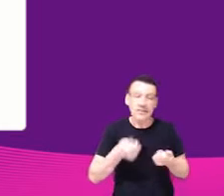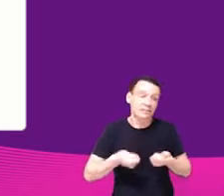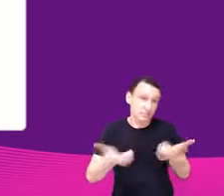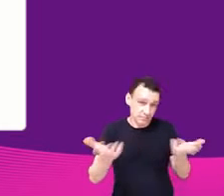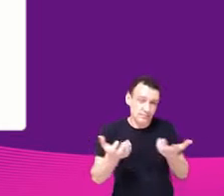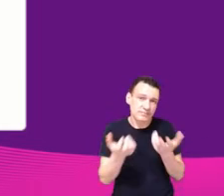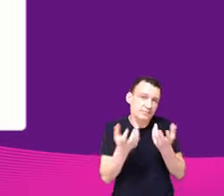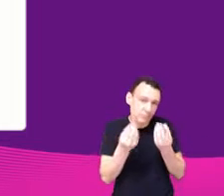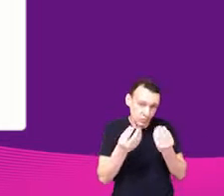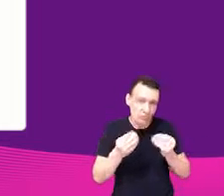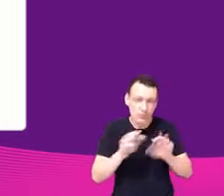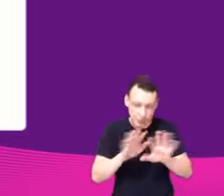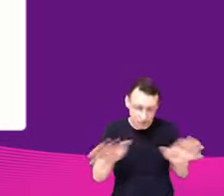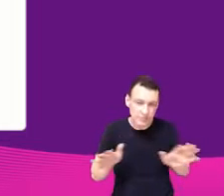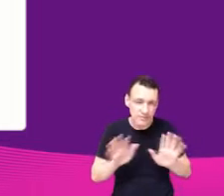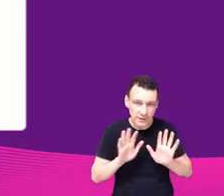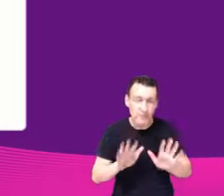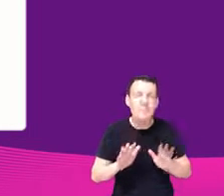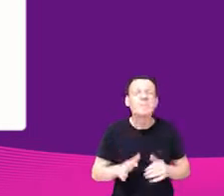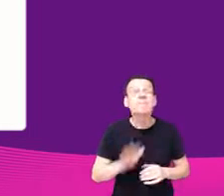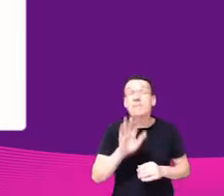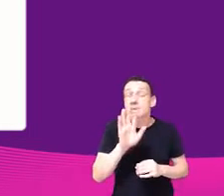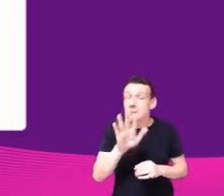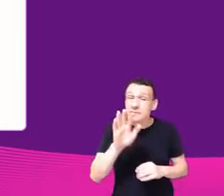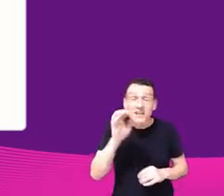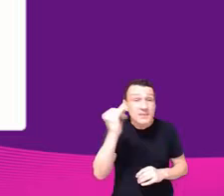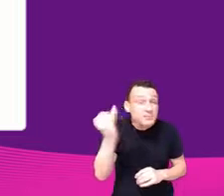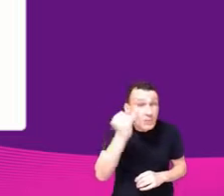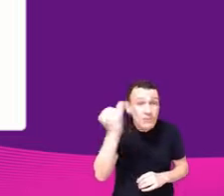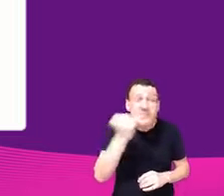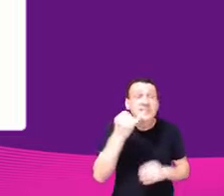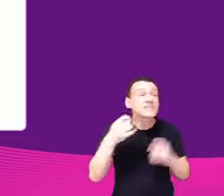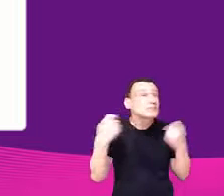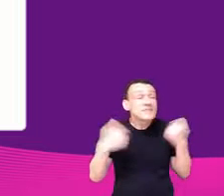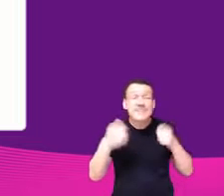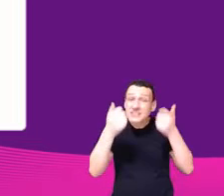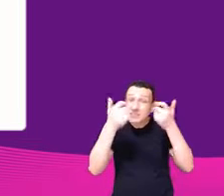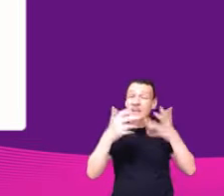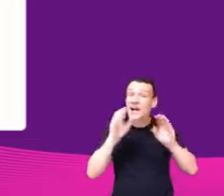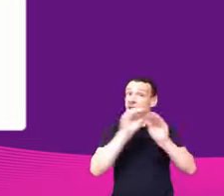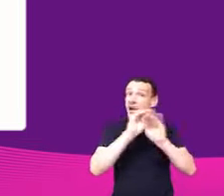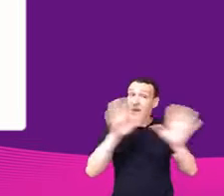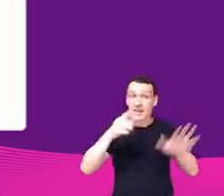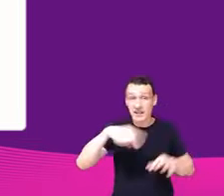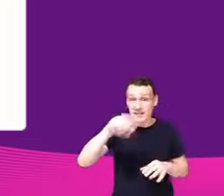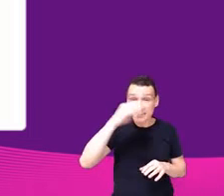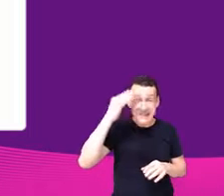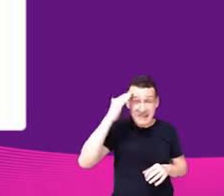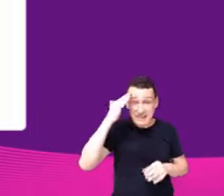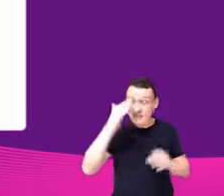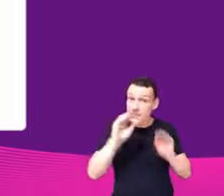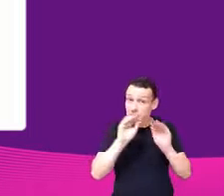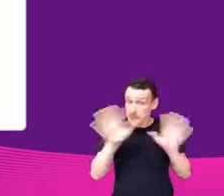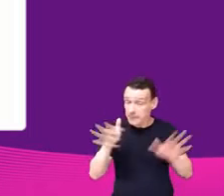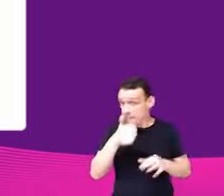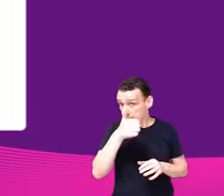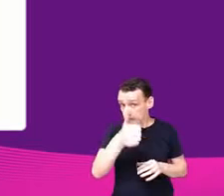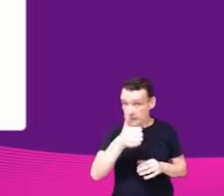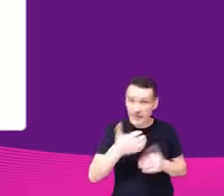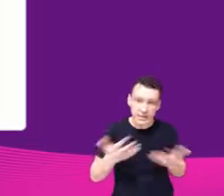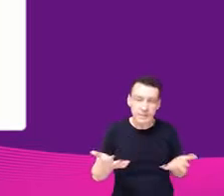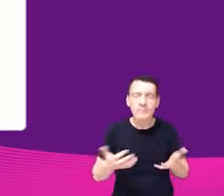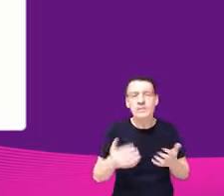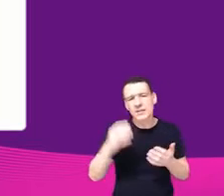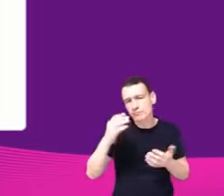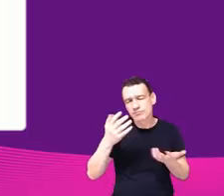a gente trazer à tona aqui nessa discussão de hoje, né? Principalmente porque a gente está abrangendo pessoas de várias